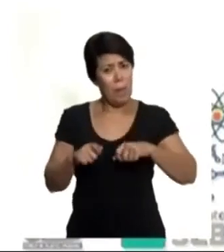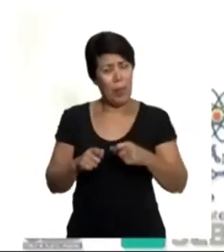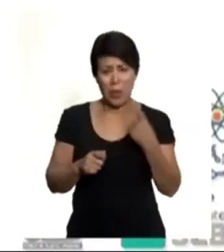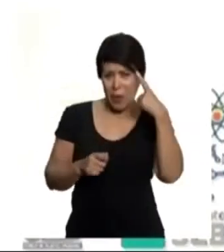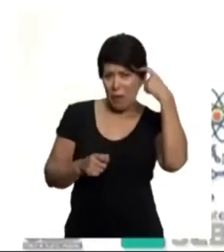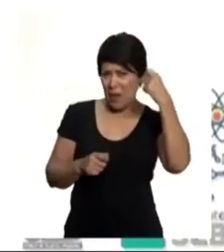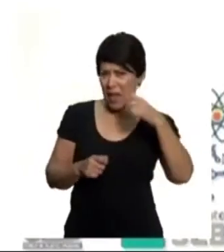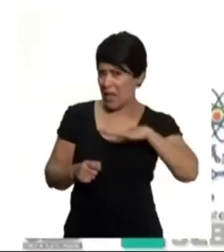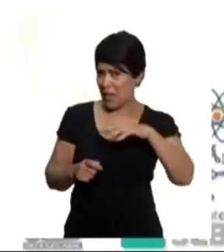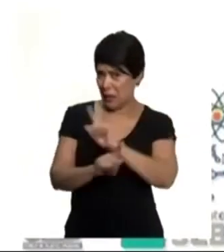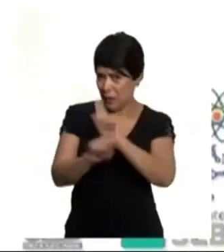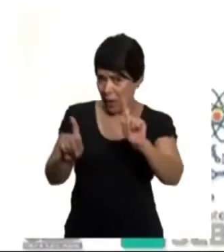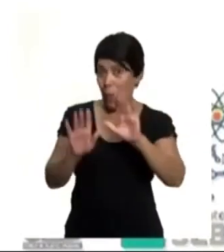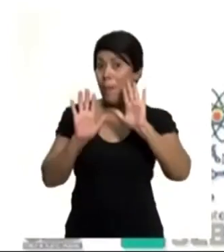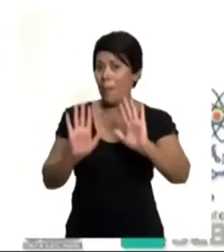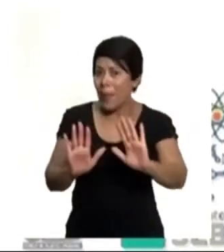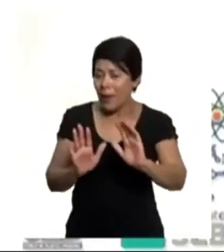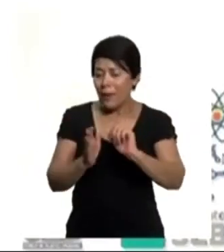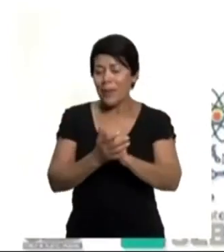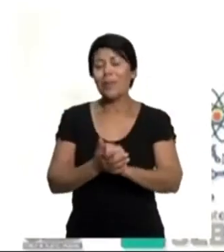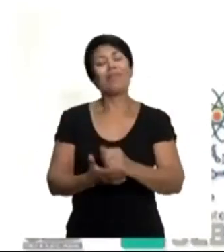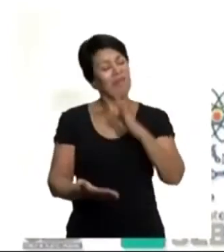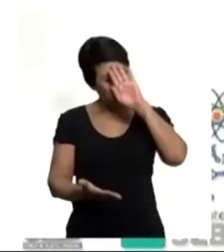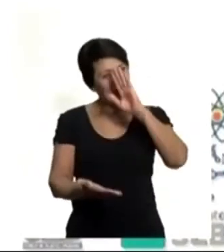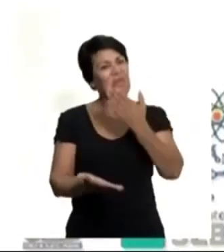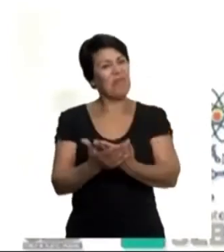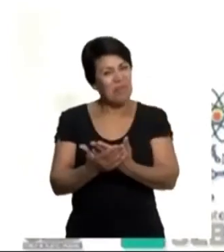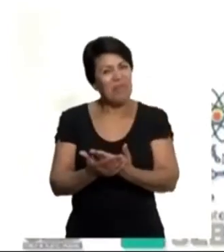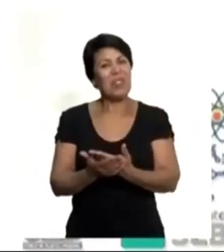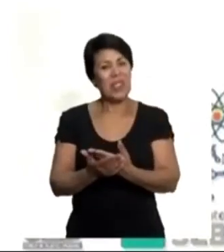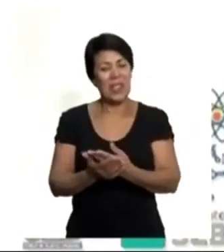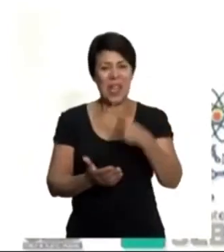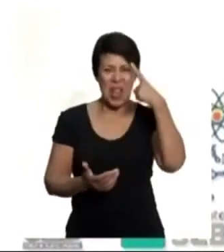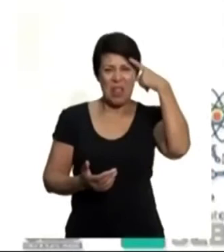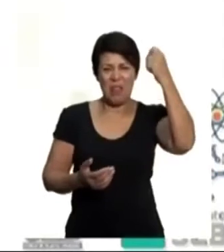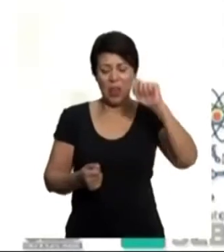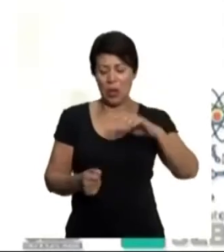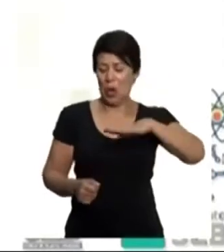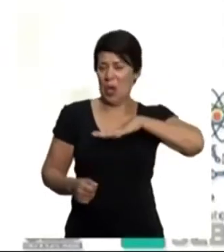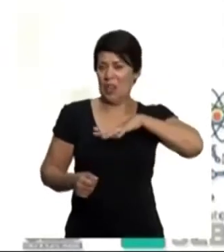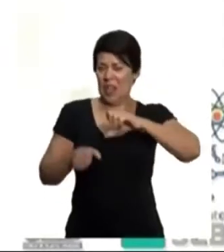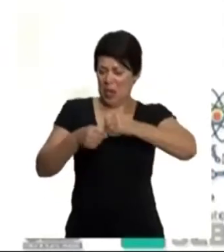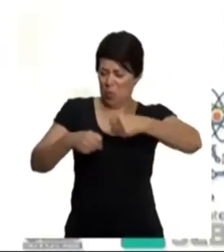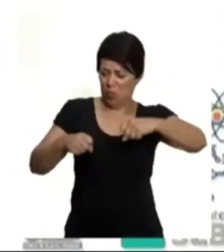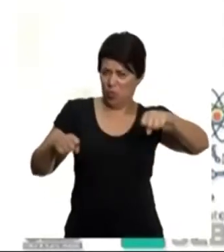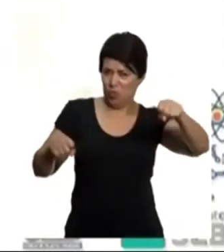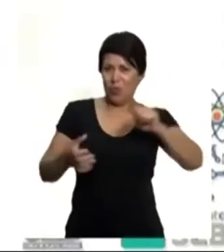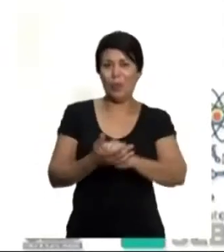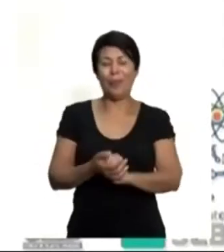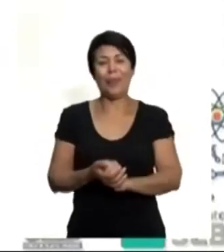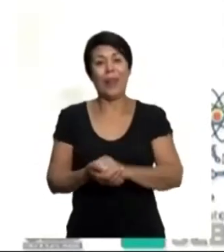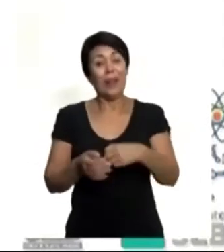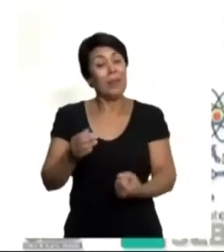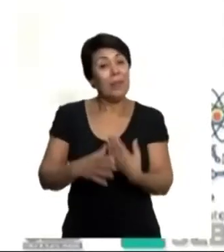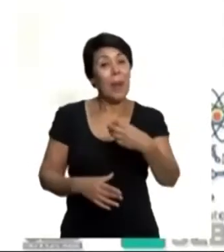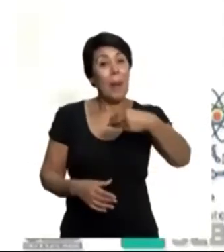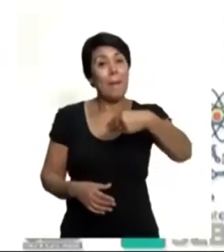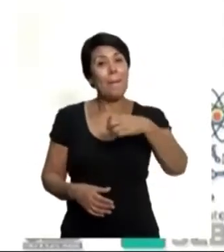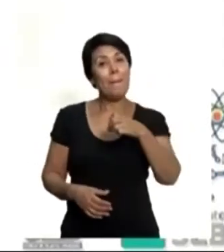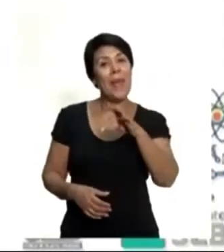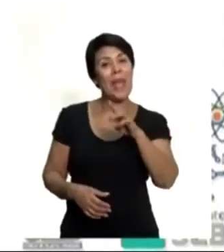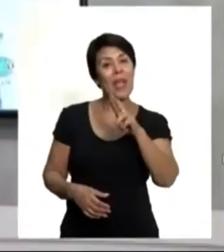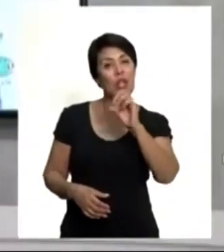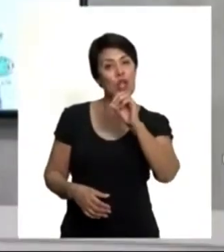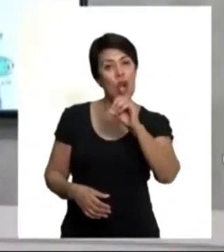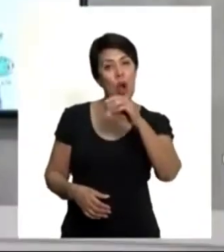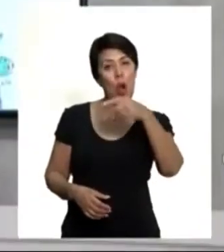a cidade, mas indiscutivelmente inventou a cidade grande. Criou particularmente a metrópole e a